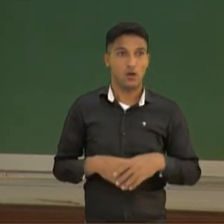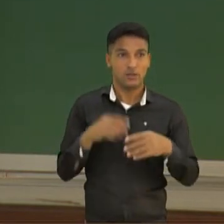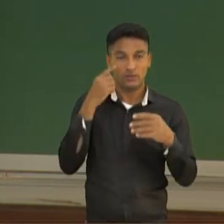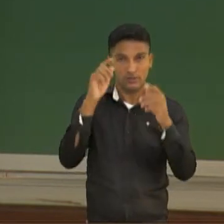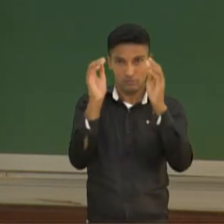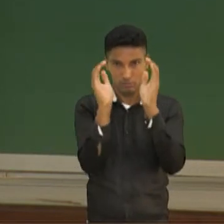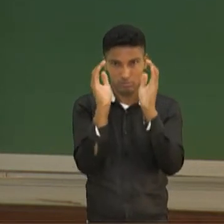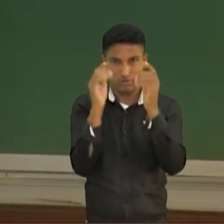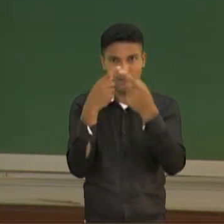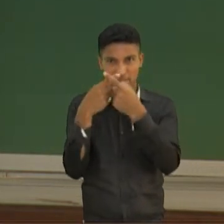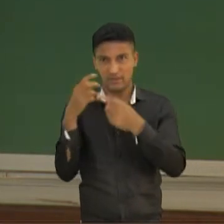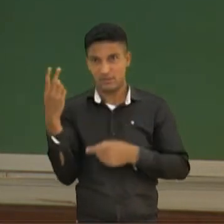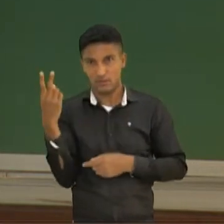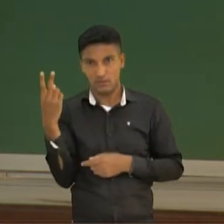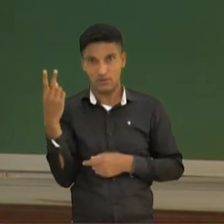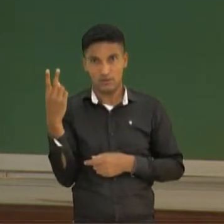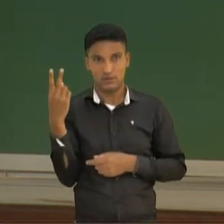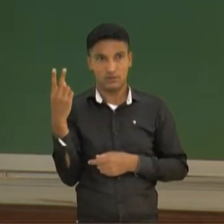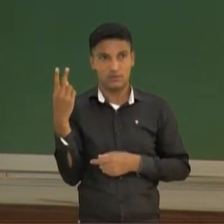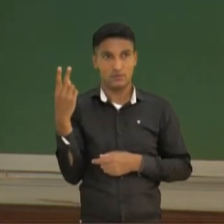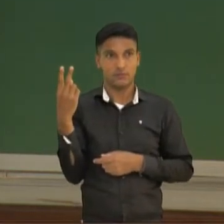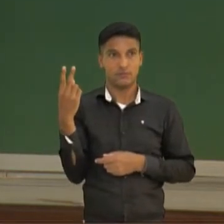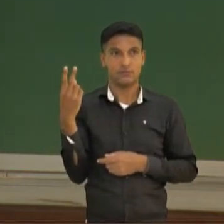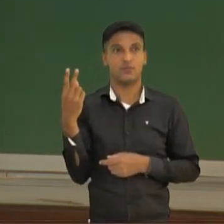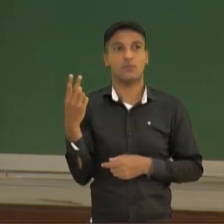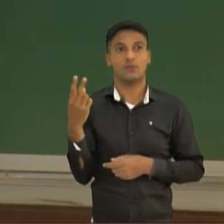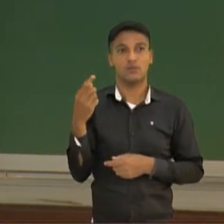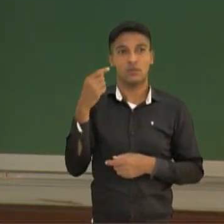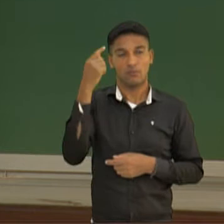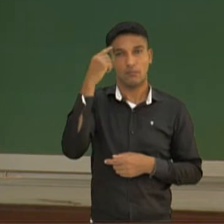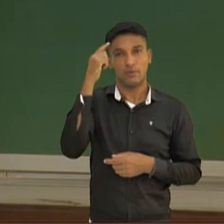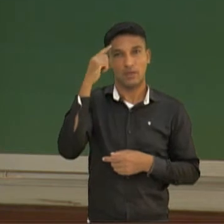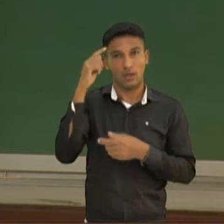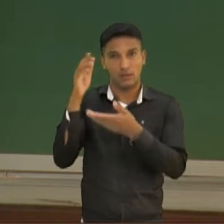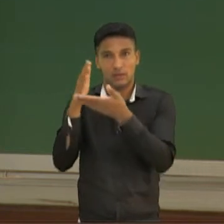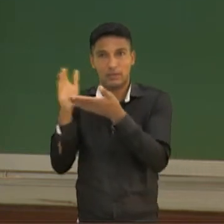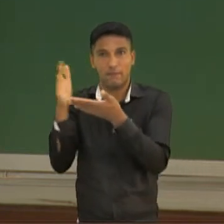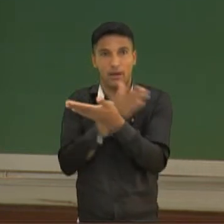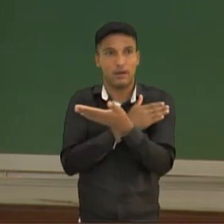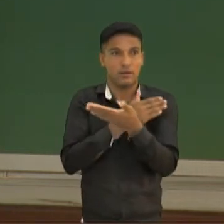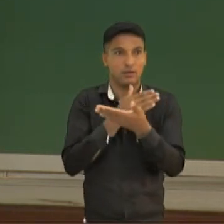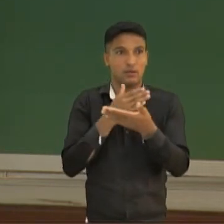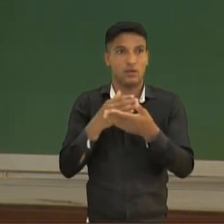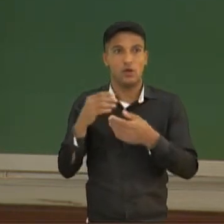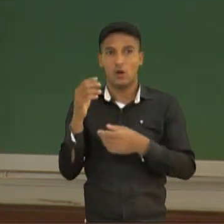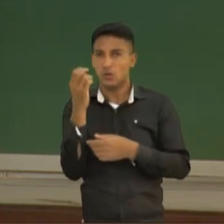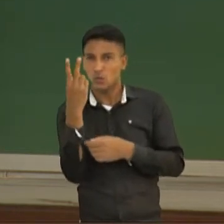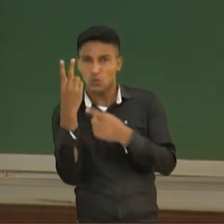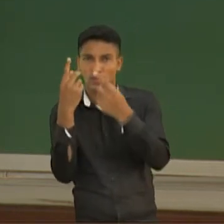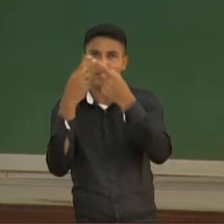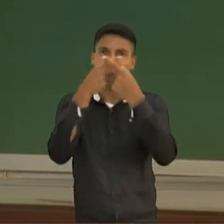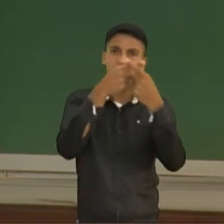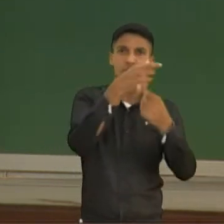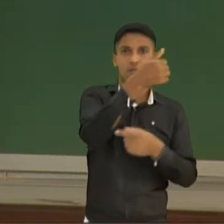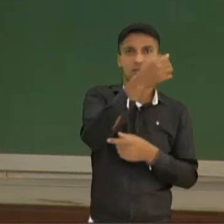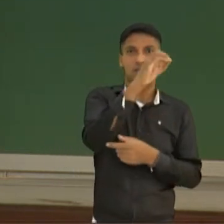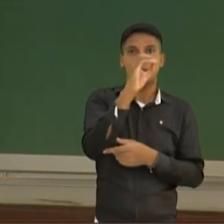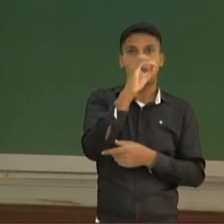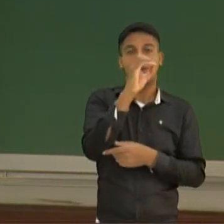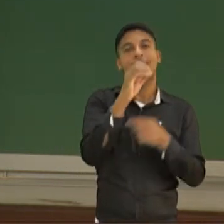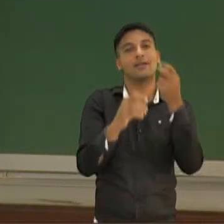2, pela multiplicação eu posso pensar separadamente. Quanto que ficaria 2 vezes 100?